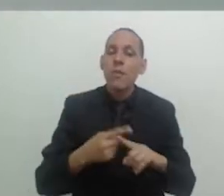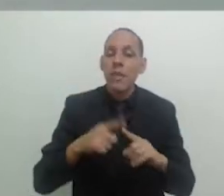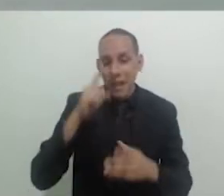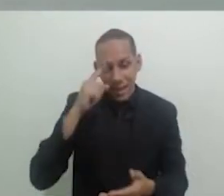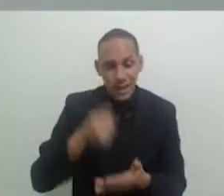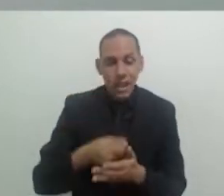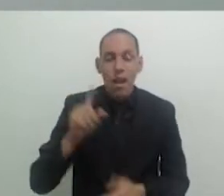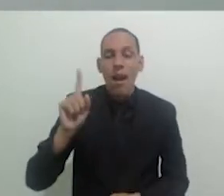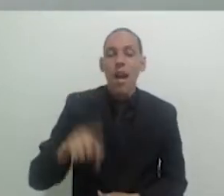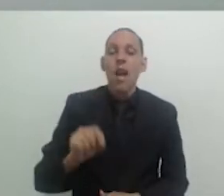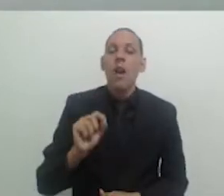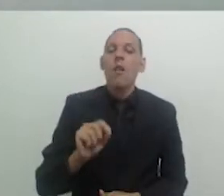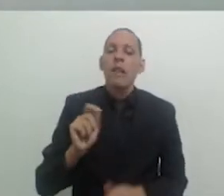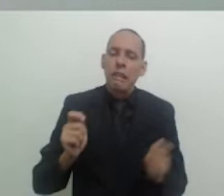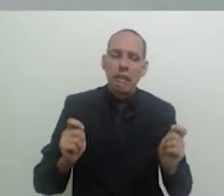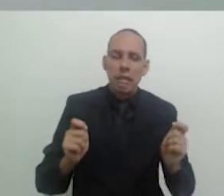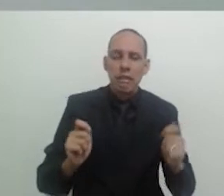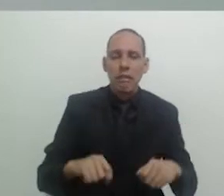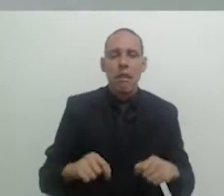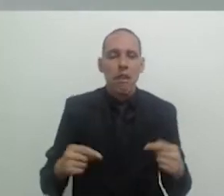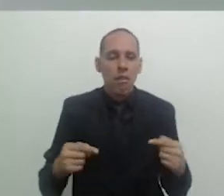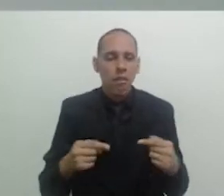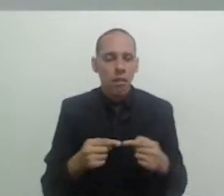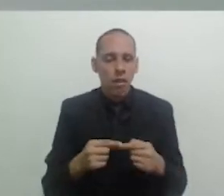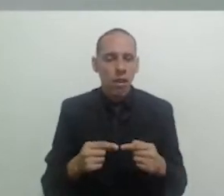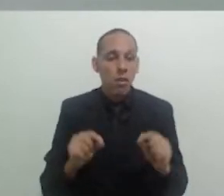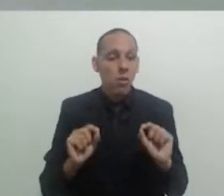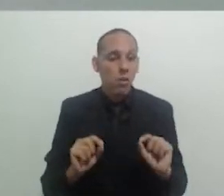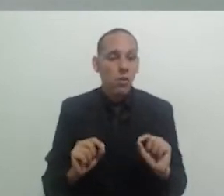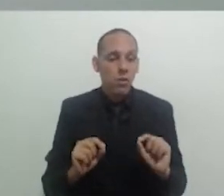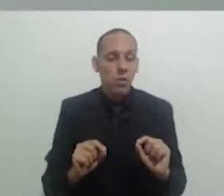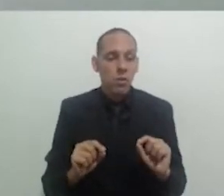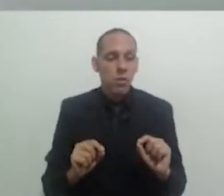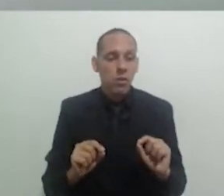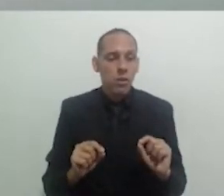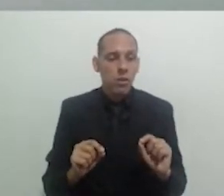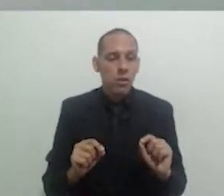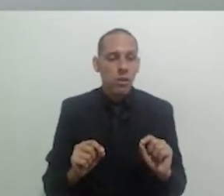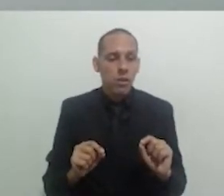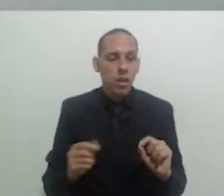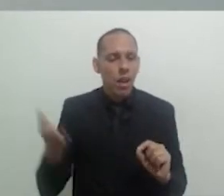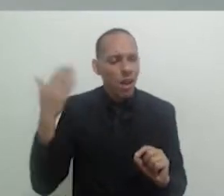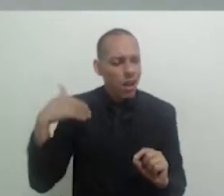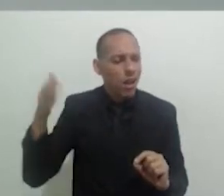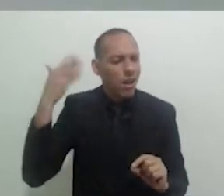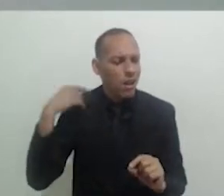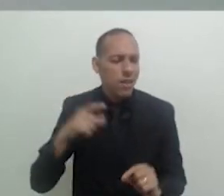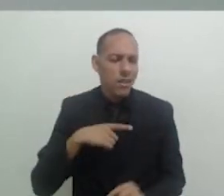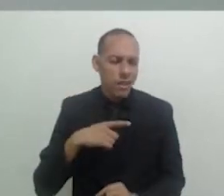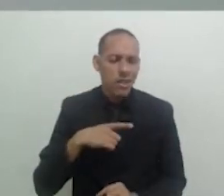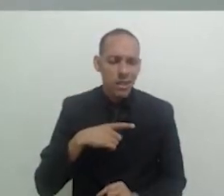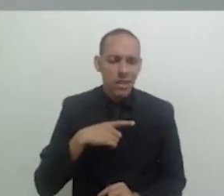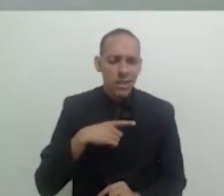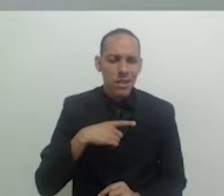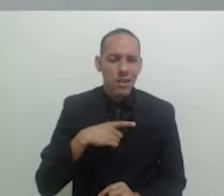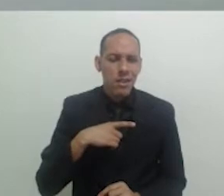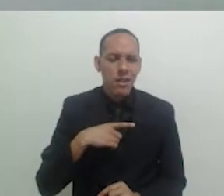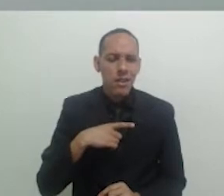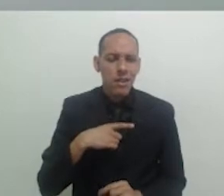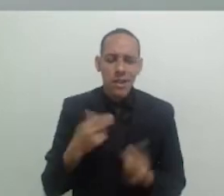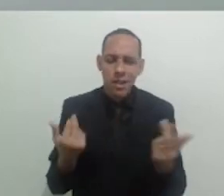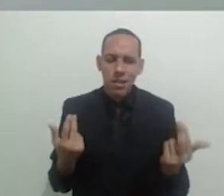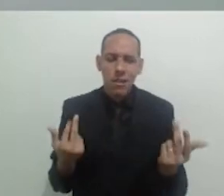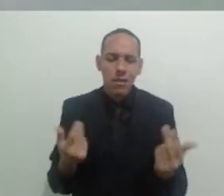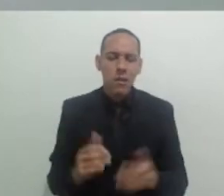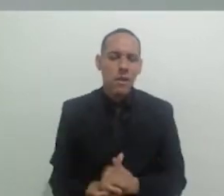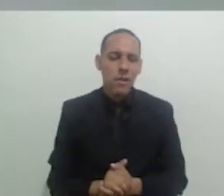possível, aplicada diversos precedentes, além dos já citados. Em relação à